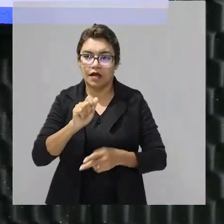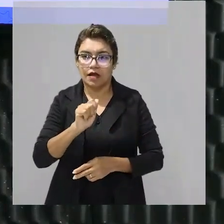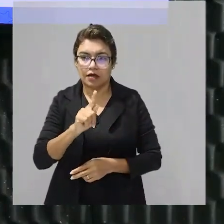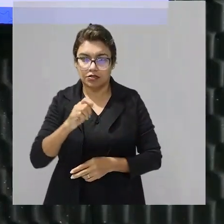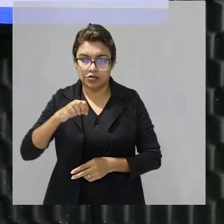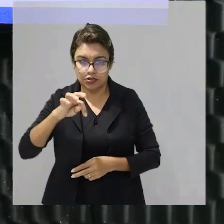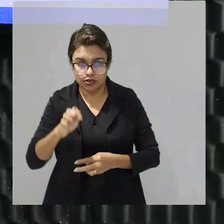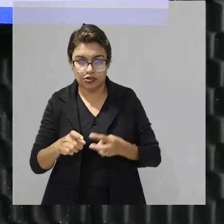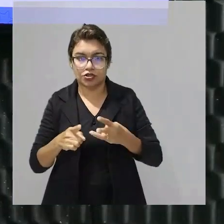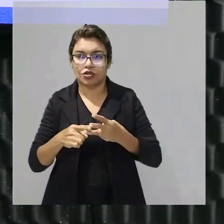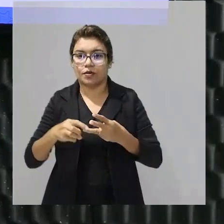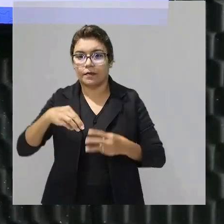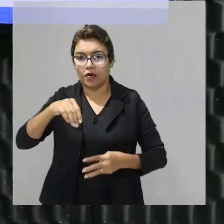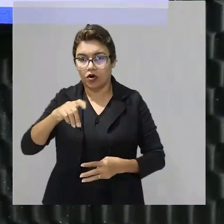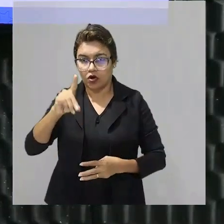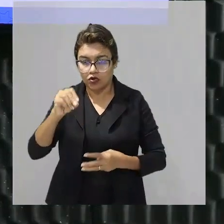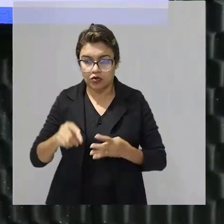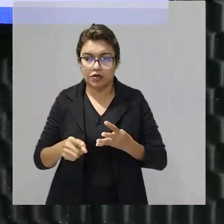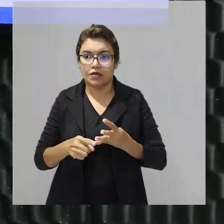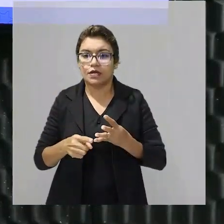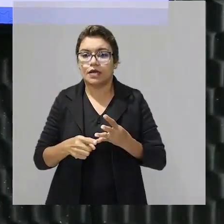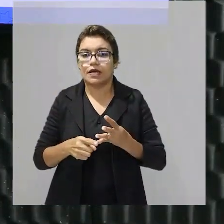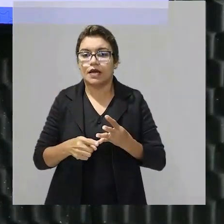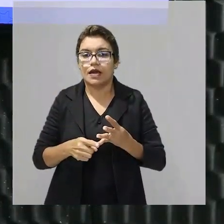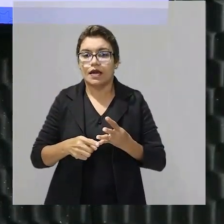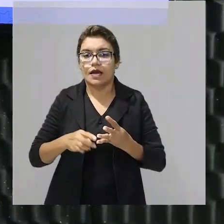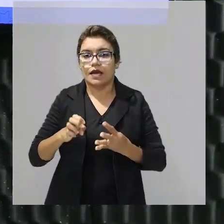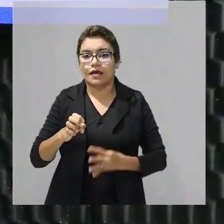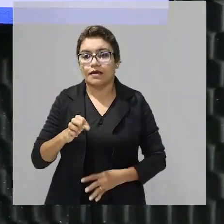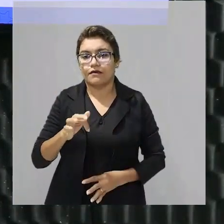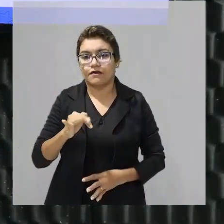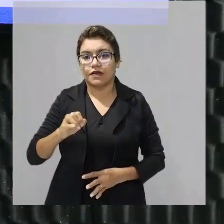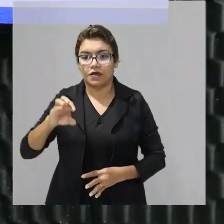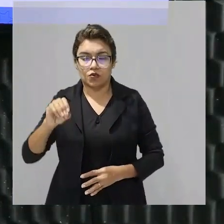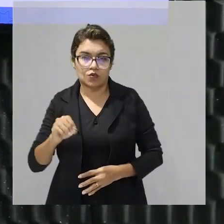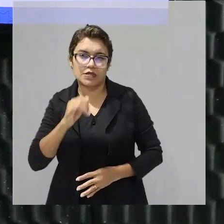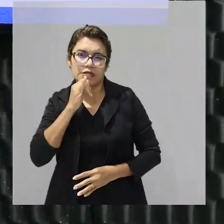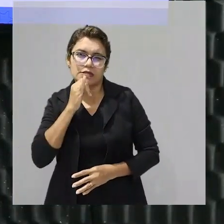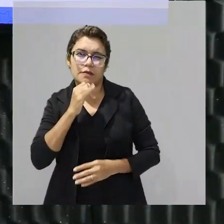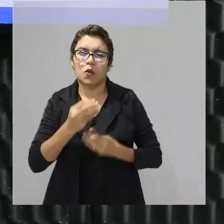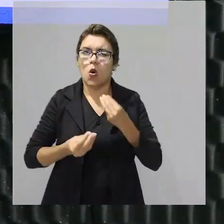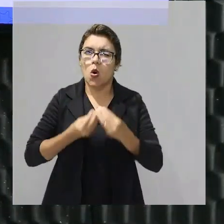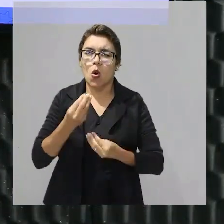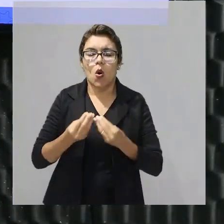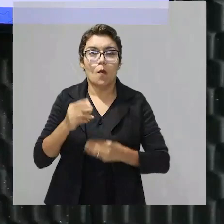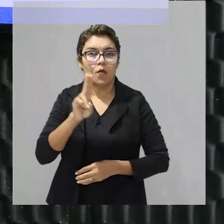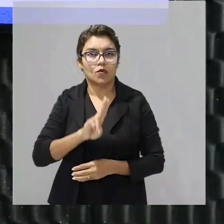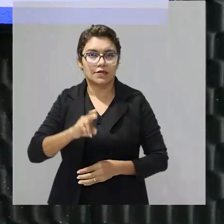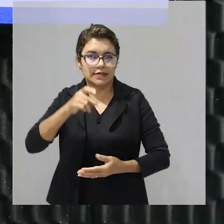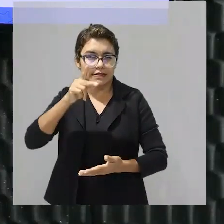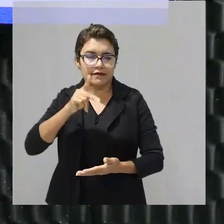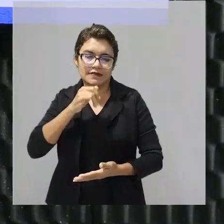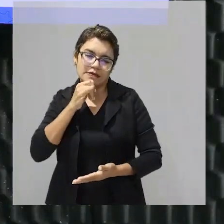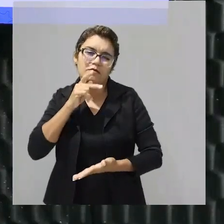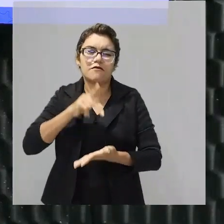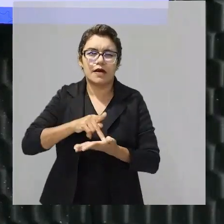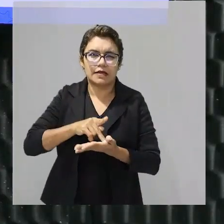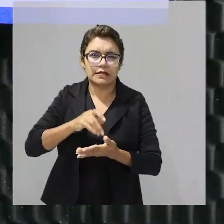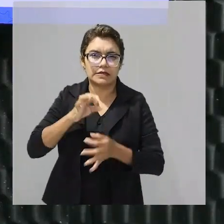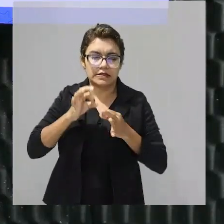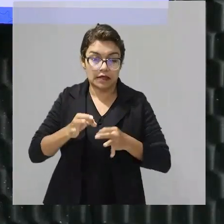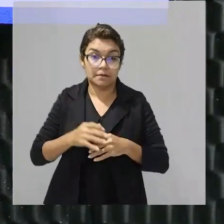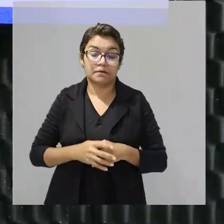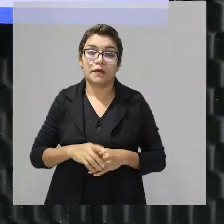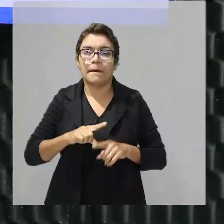várias propostas, mas não. Concentre-se aí na proposta que você utilizou e que você dissertou ao longo do